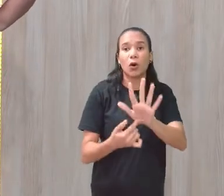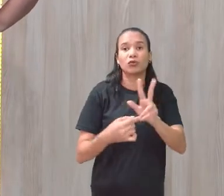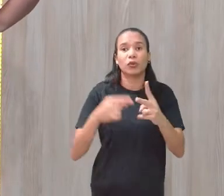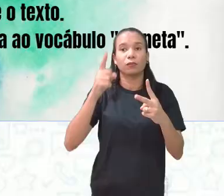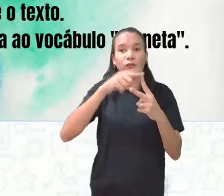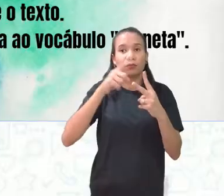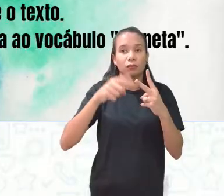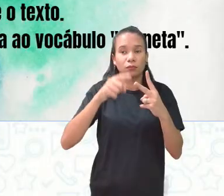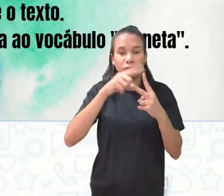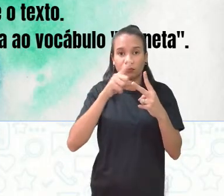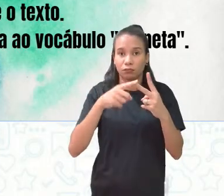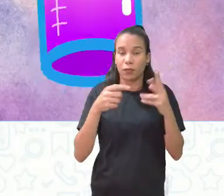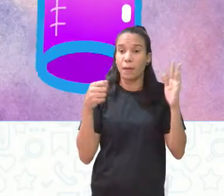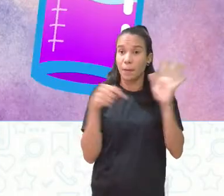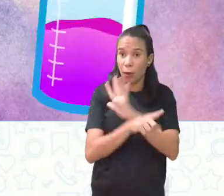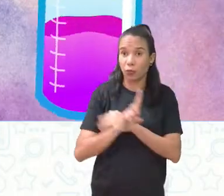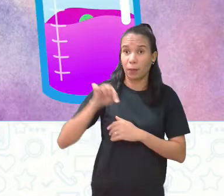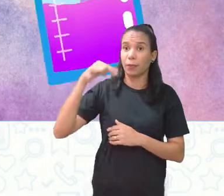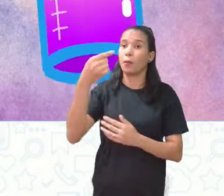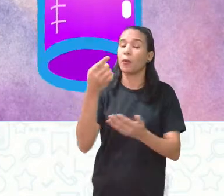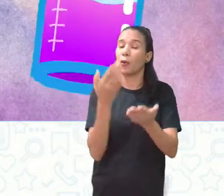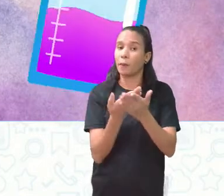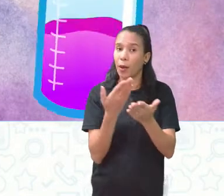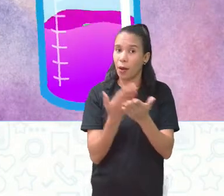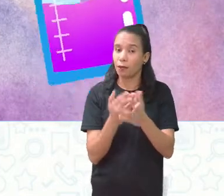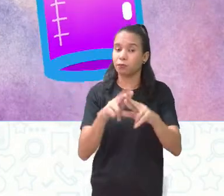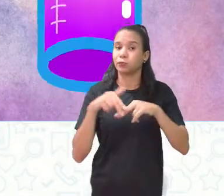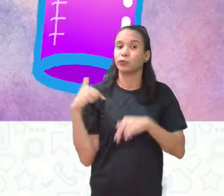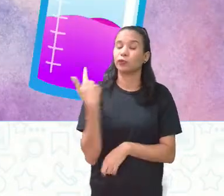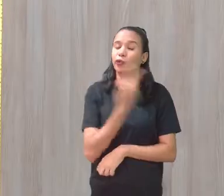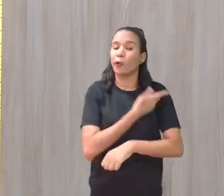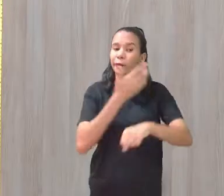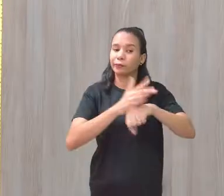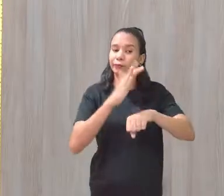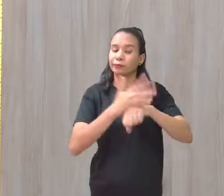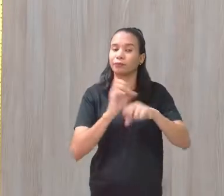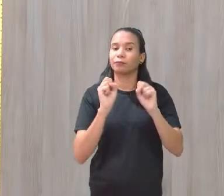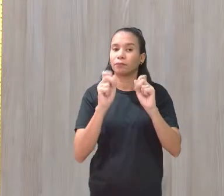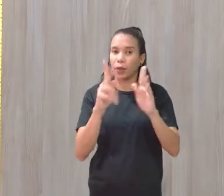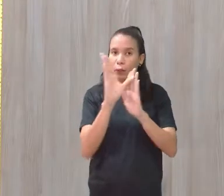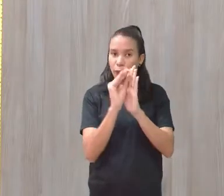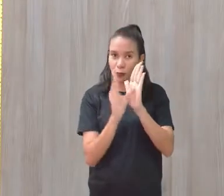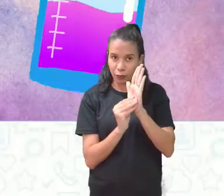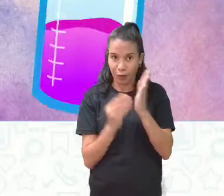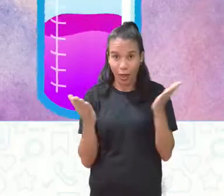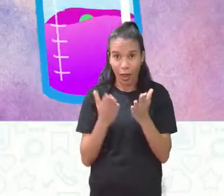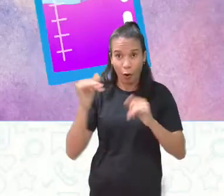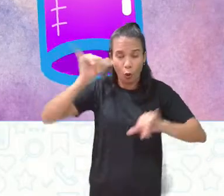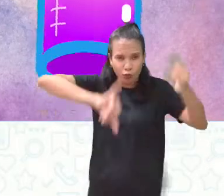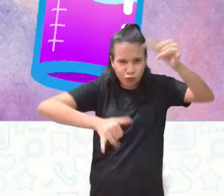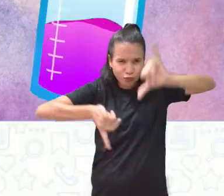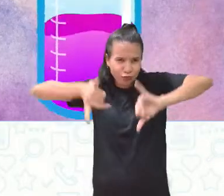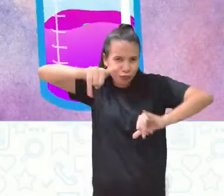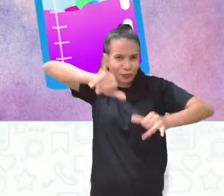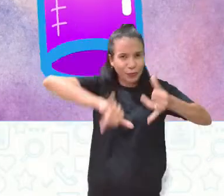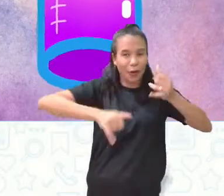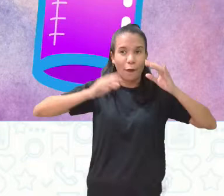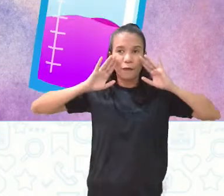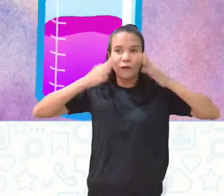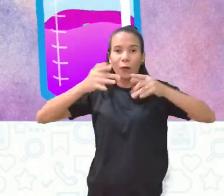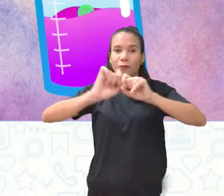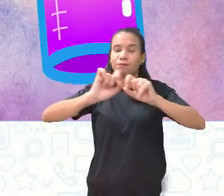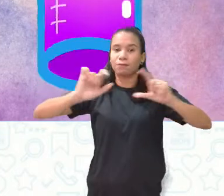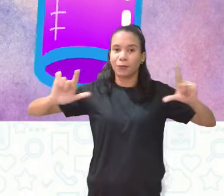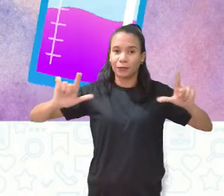duas questões aqui para a próxima aula, para a gente treinar esse conteúdo. E agora é a hora da experiência. Foca aí na